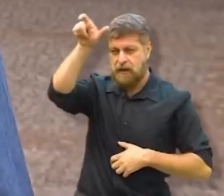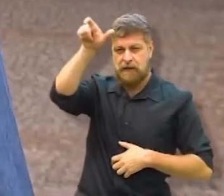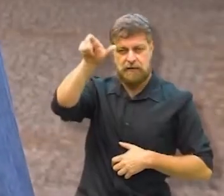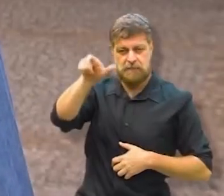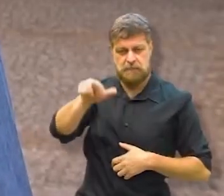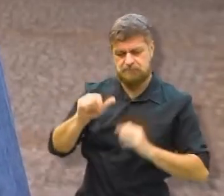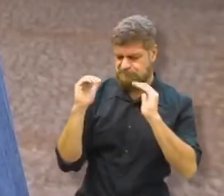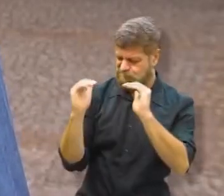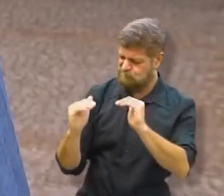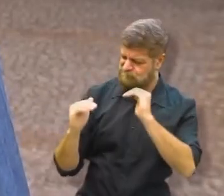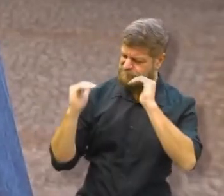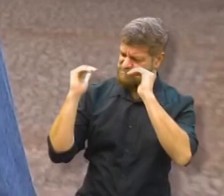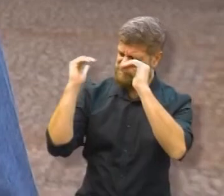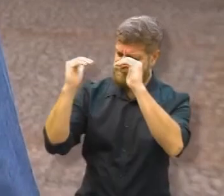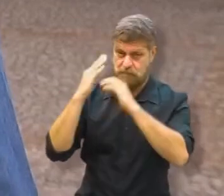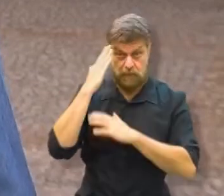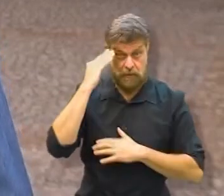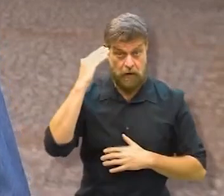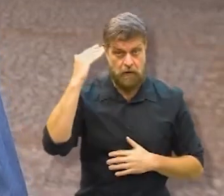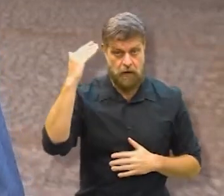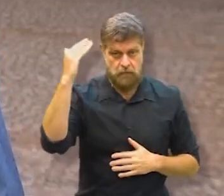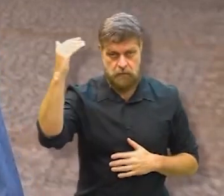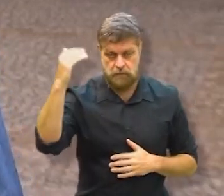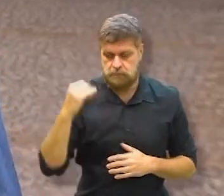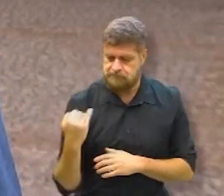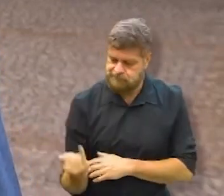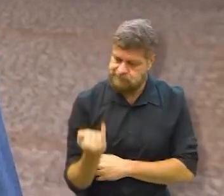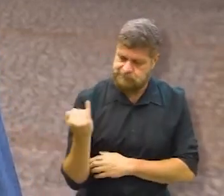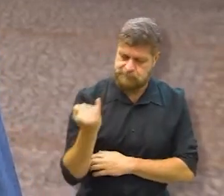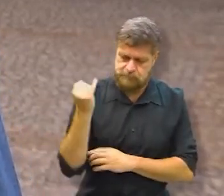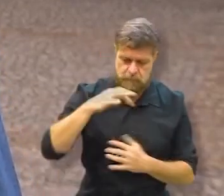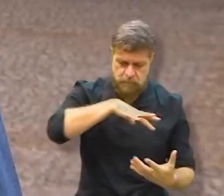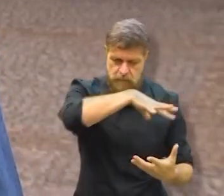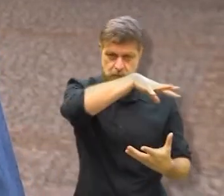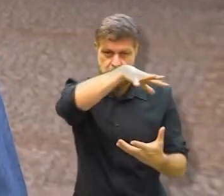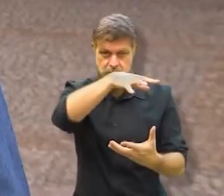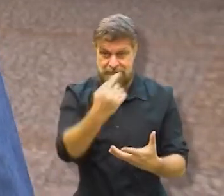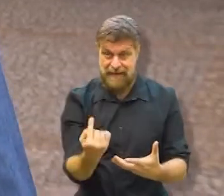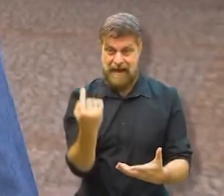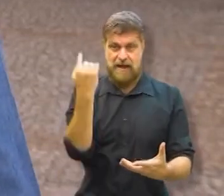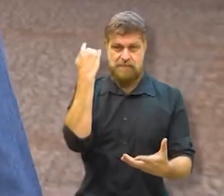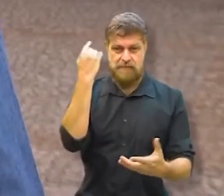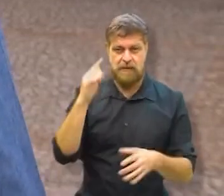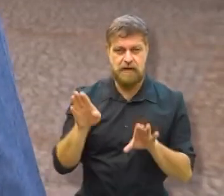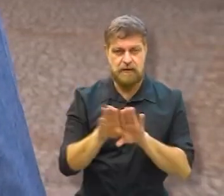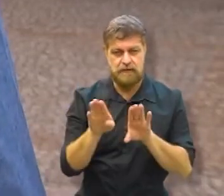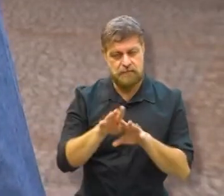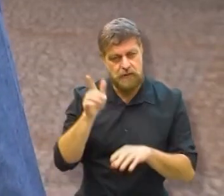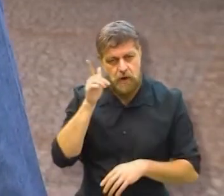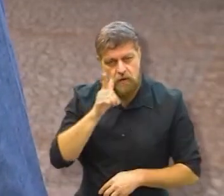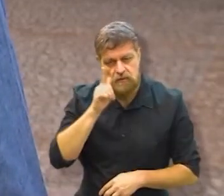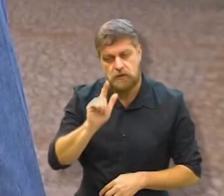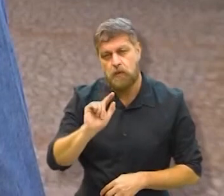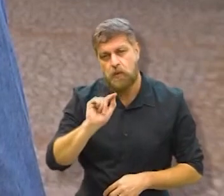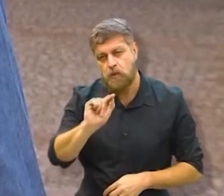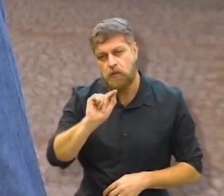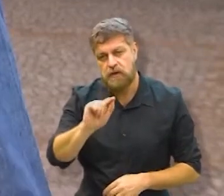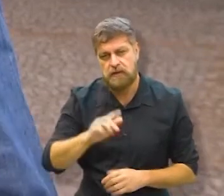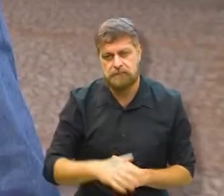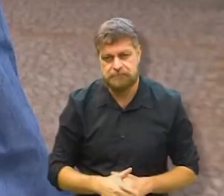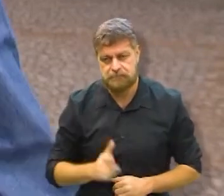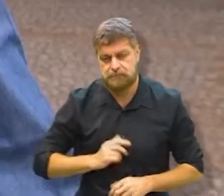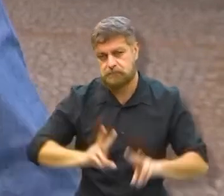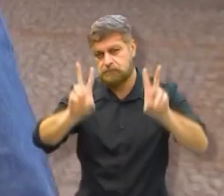Gomes, além de ser um compositor de grande porte, que foi muito reconhecido em todo o mundo na sua época, ele